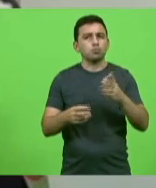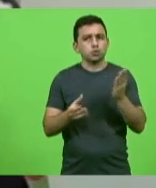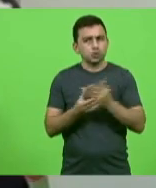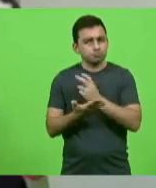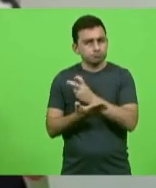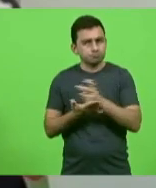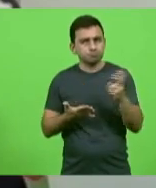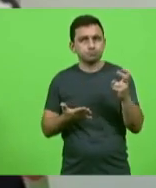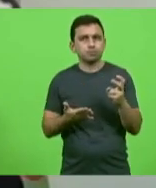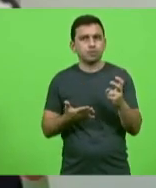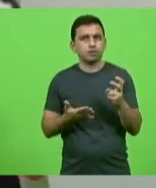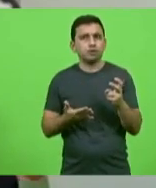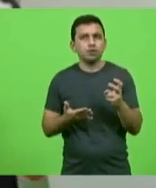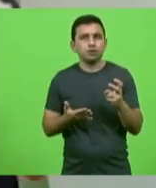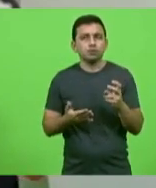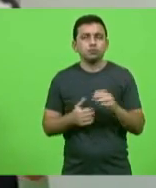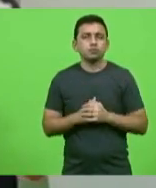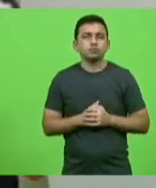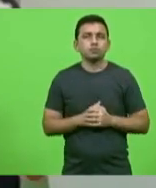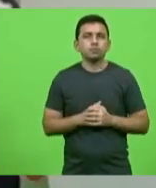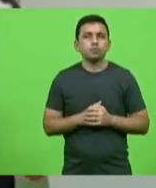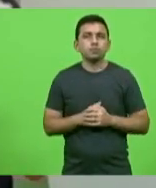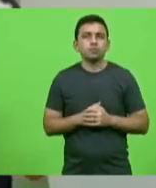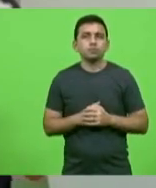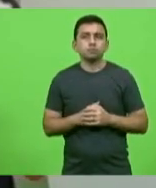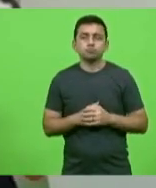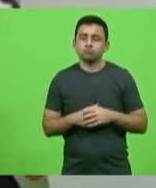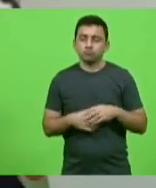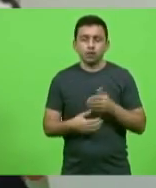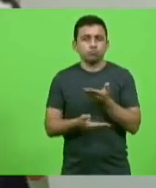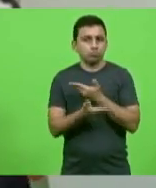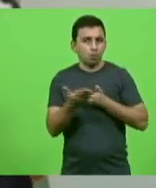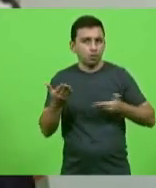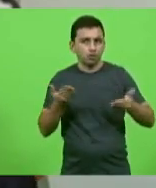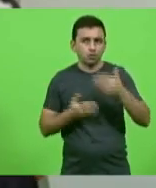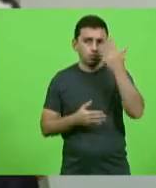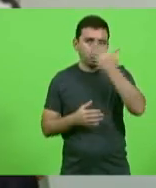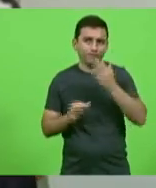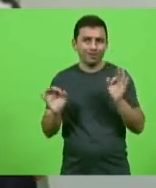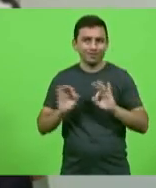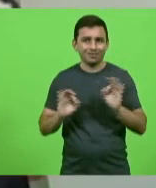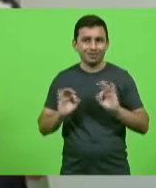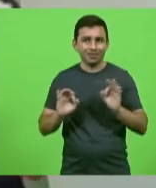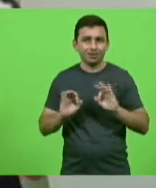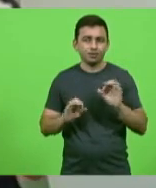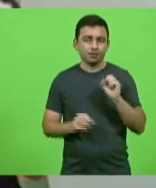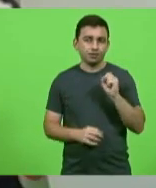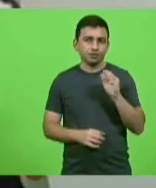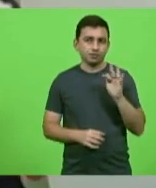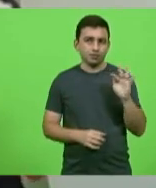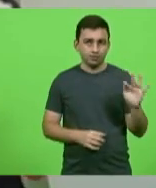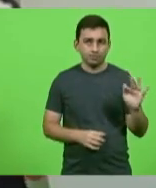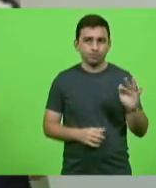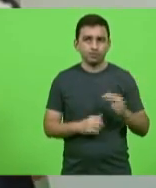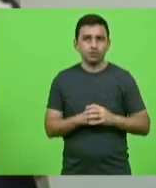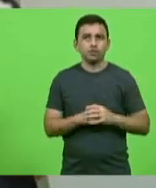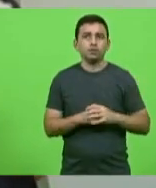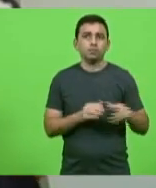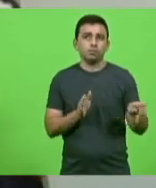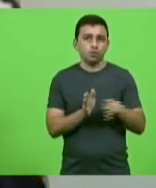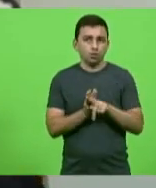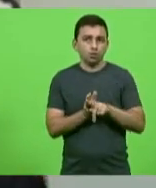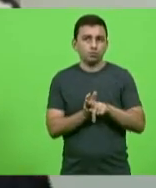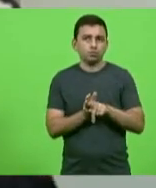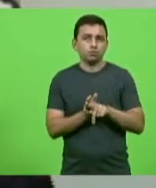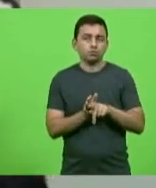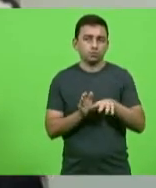de vítima Mesmo Diante do não compartilhamento das provas por parte do Superior Tribunal de Justiça no âmbito